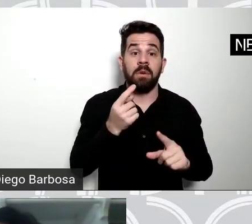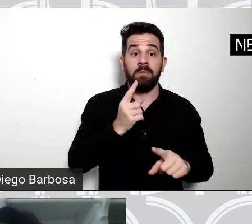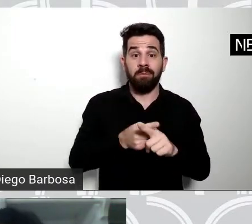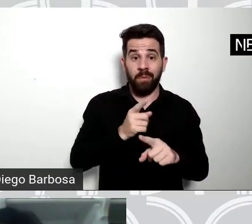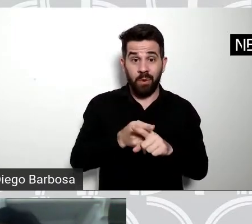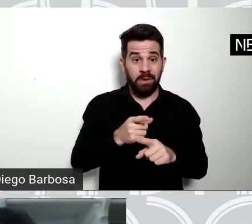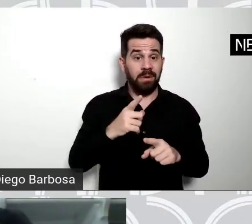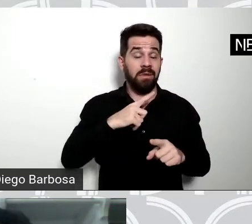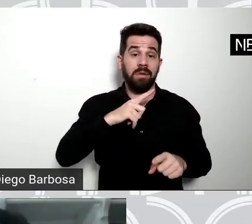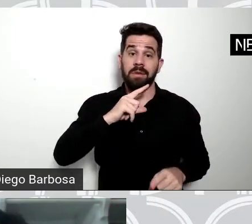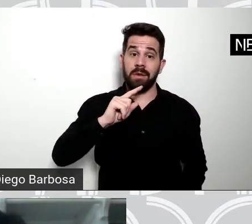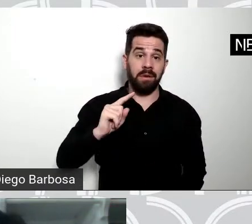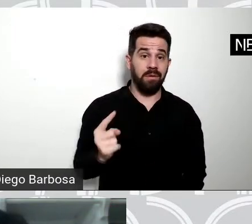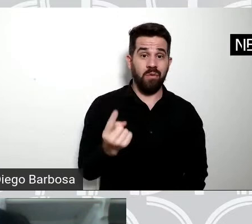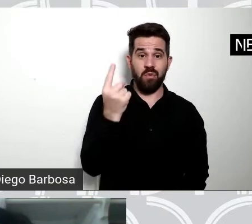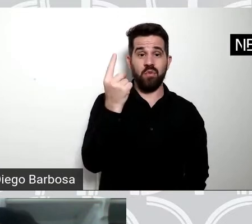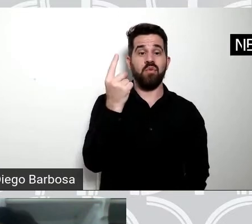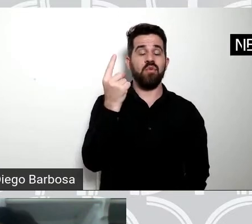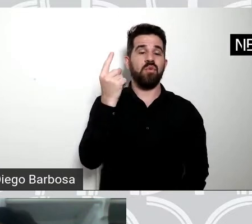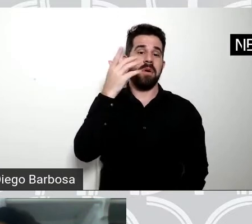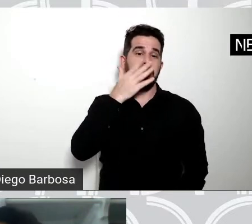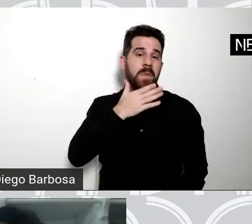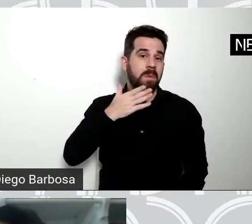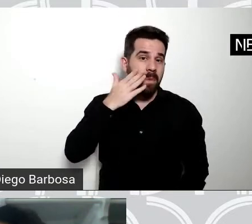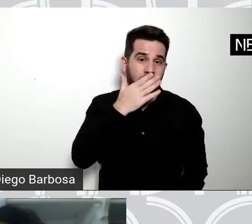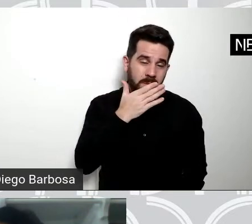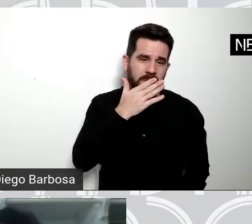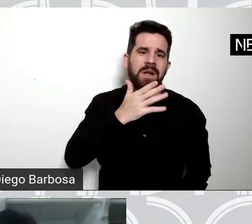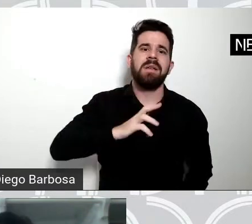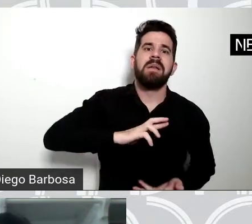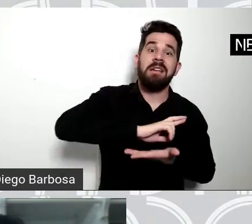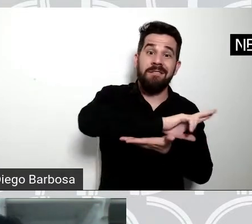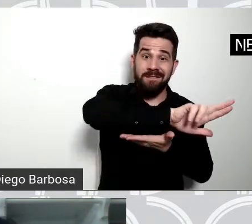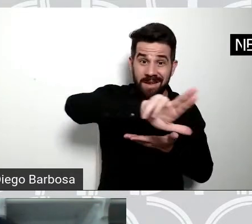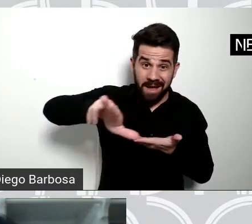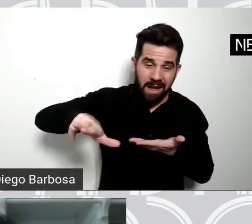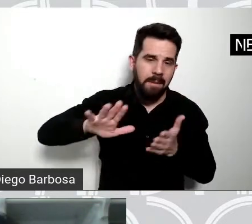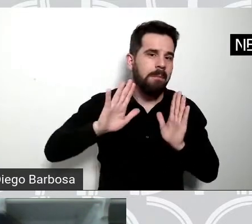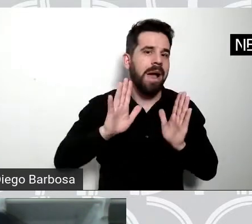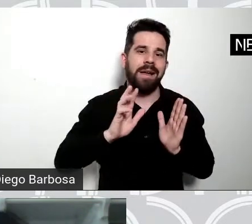fala únicas, né? Pretensamente plurais, mas não são,